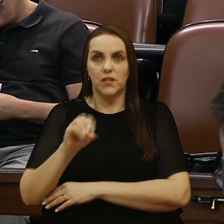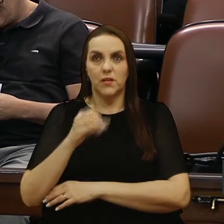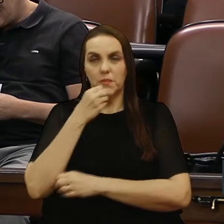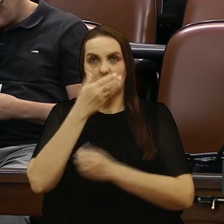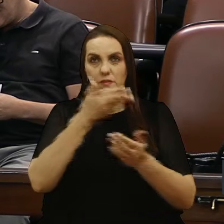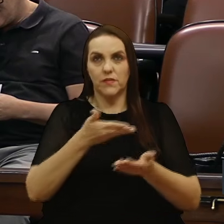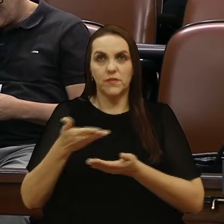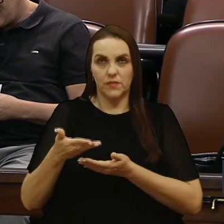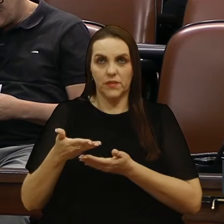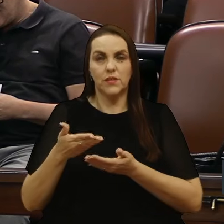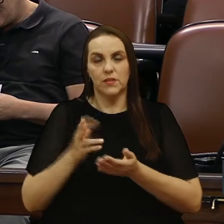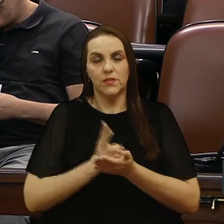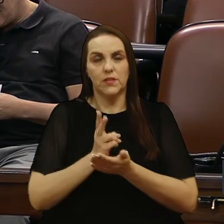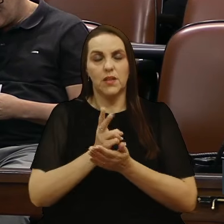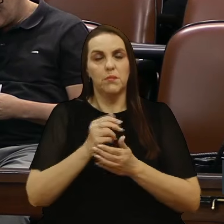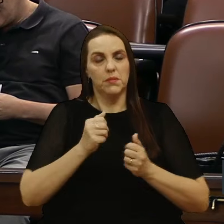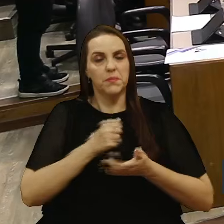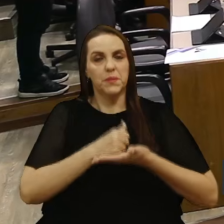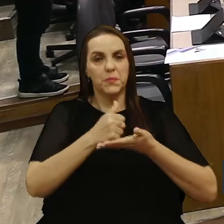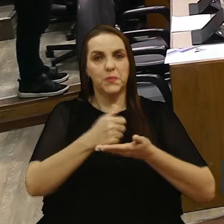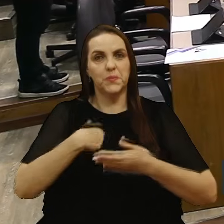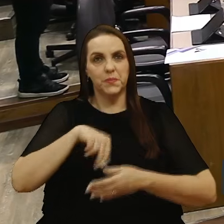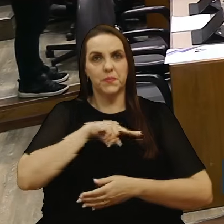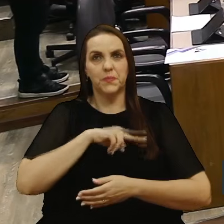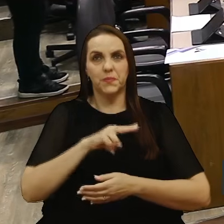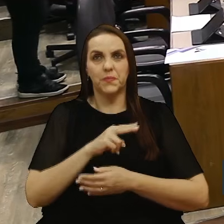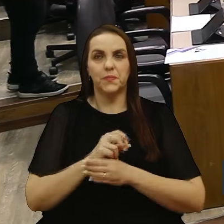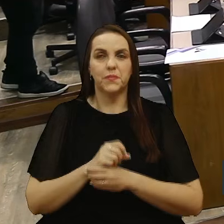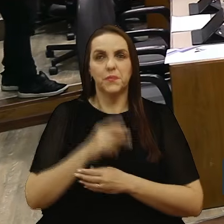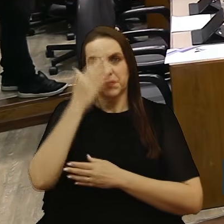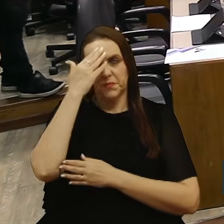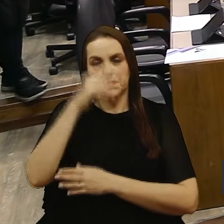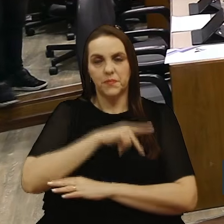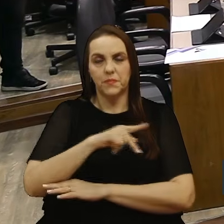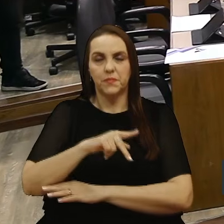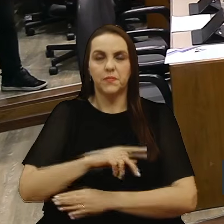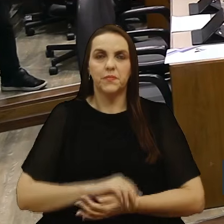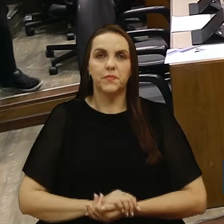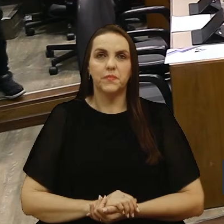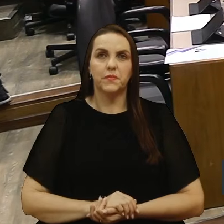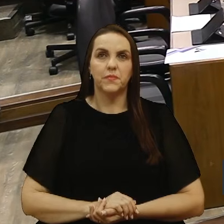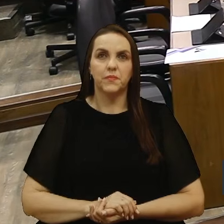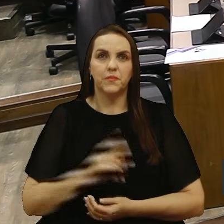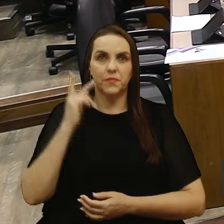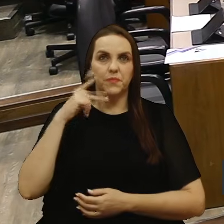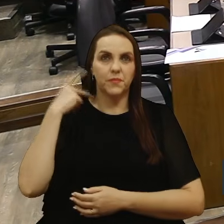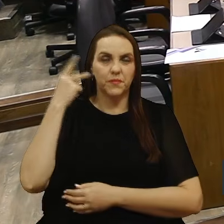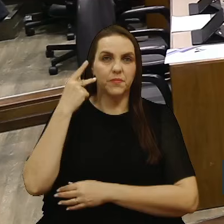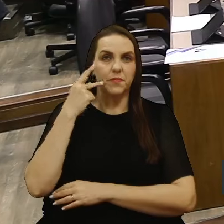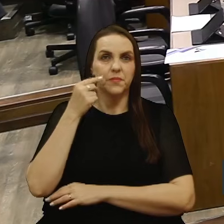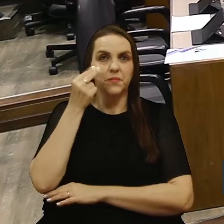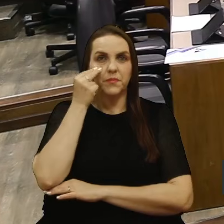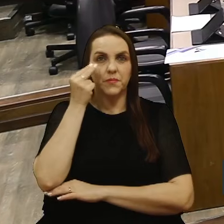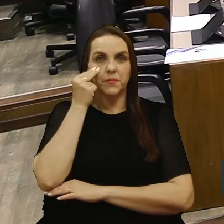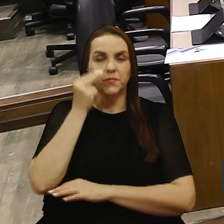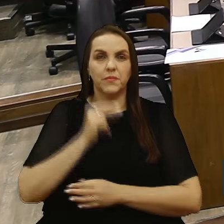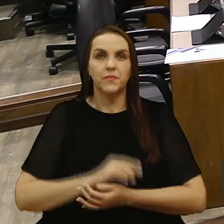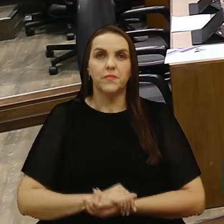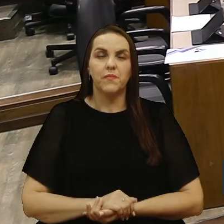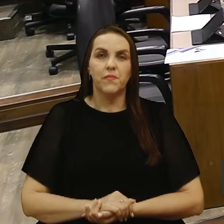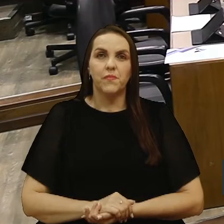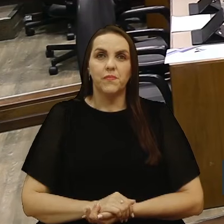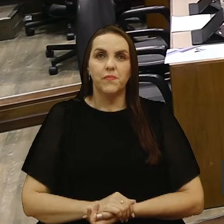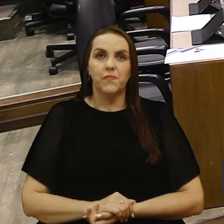contar conosco. Seria isso, senhor presidente. Muito obrigado. Próximo inscrito, vereador Cláudio Libardi.